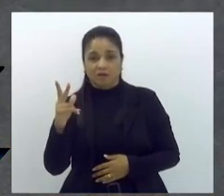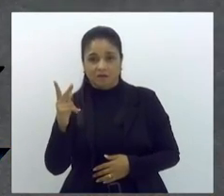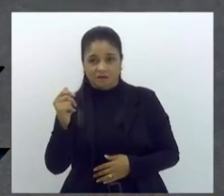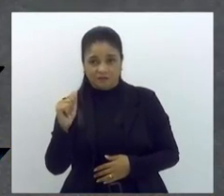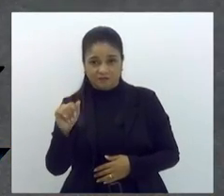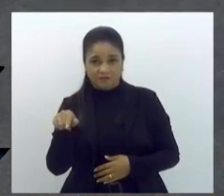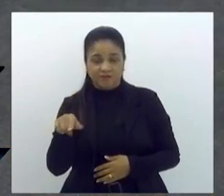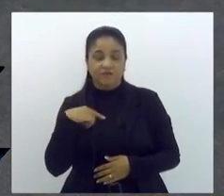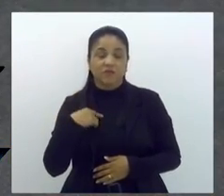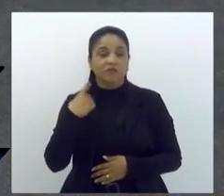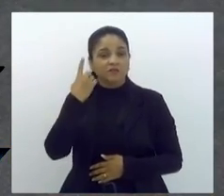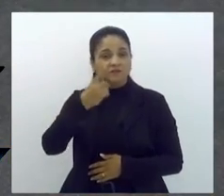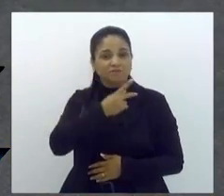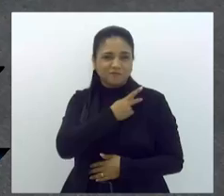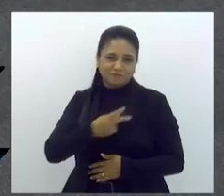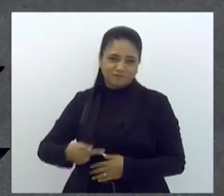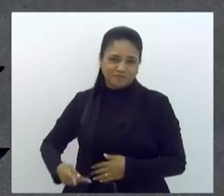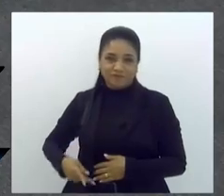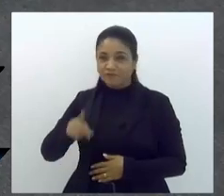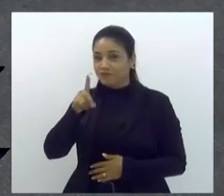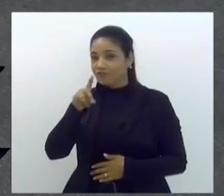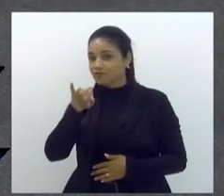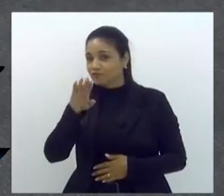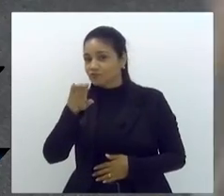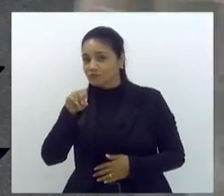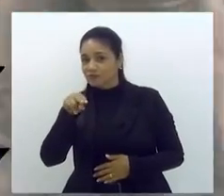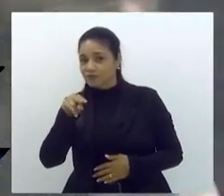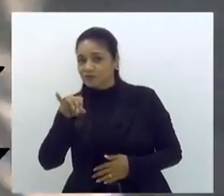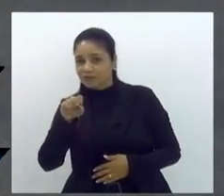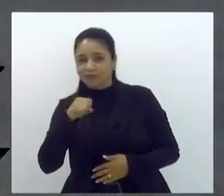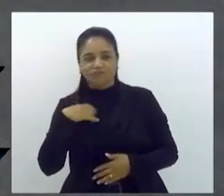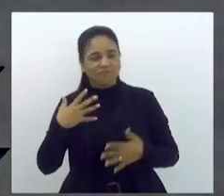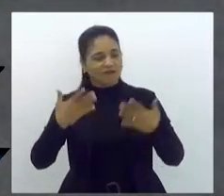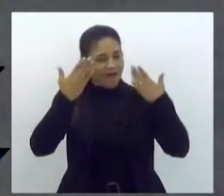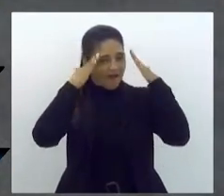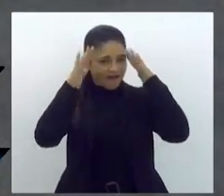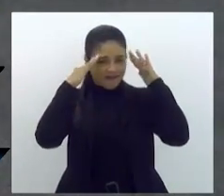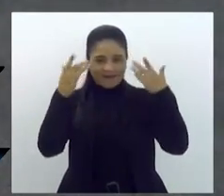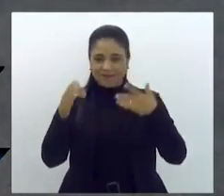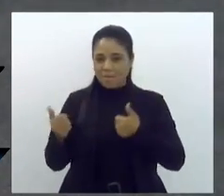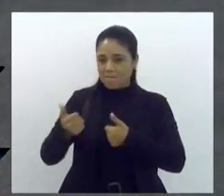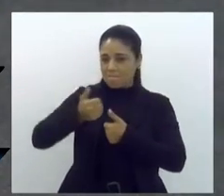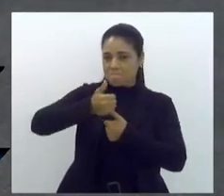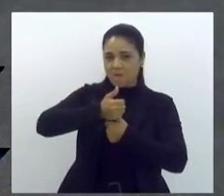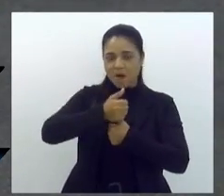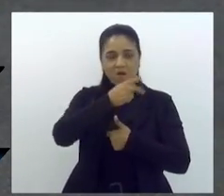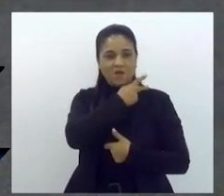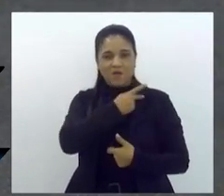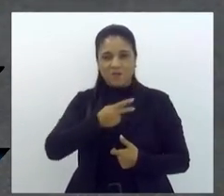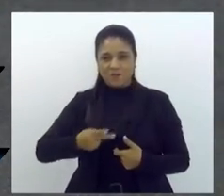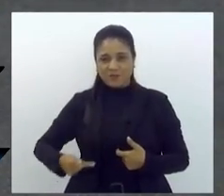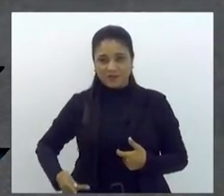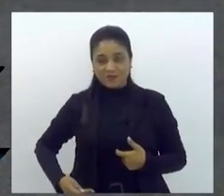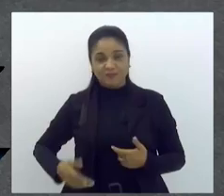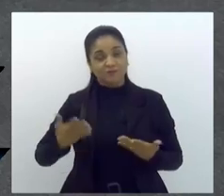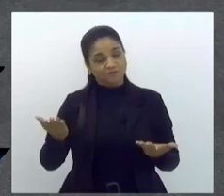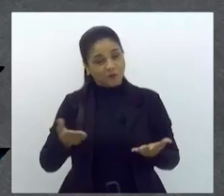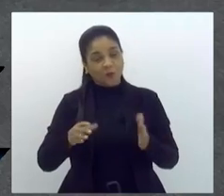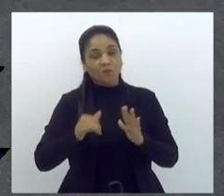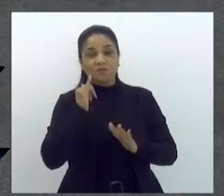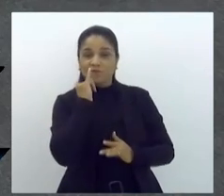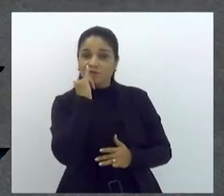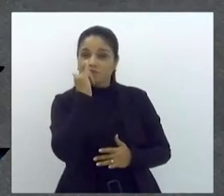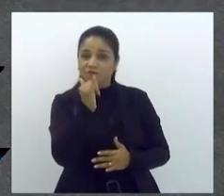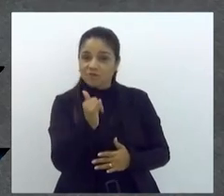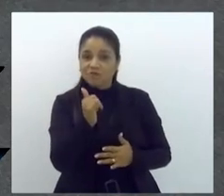Dionísio Lins uma alegria Oliveira aqui ocupando aí a presidência em exercício primeiro dizer né como